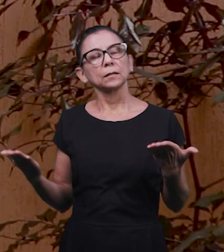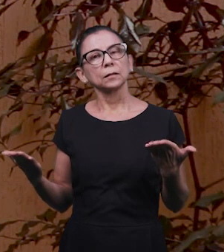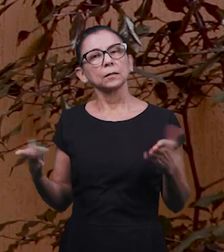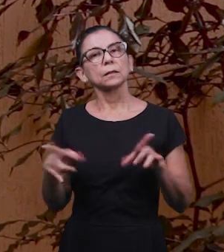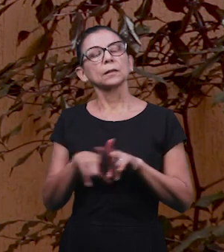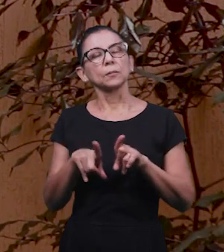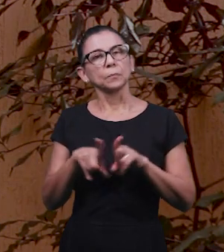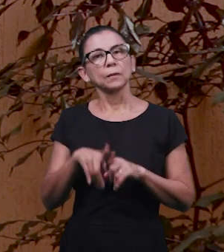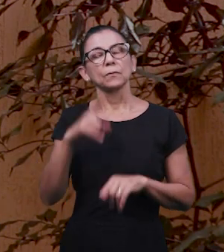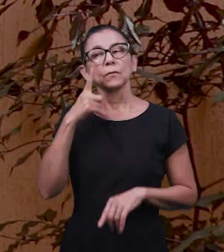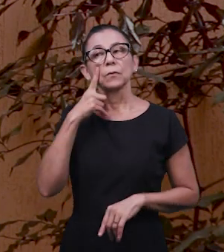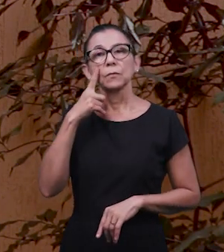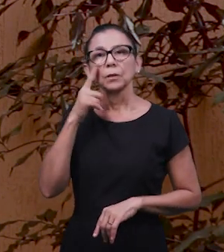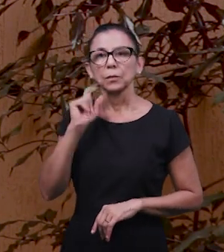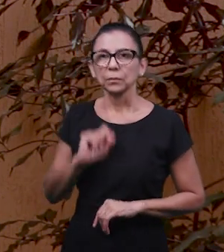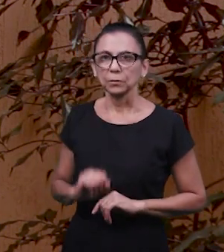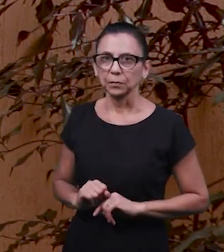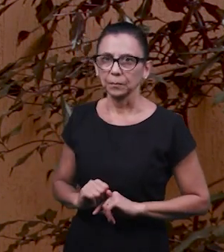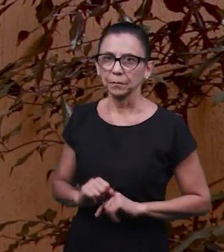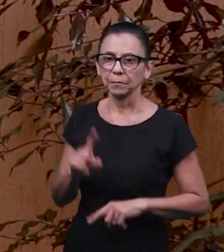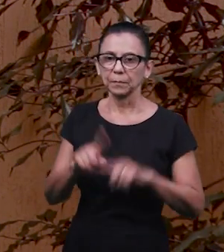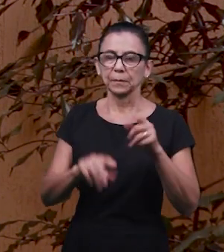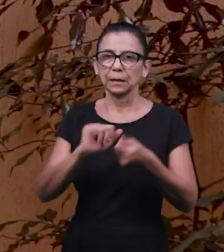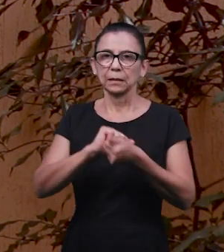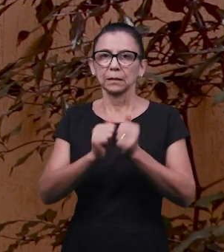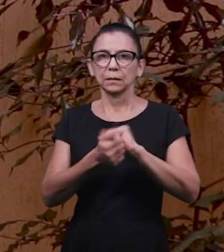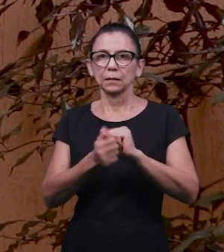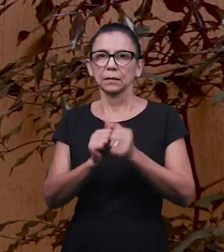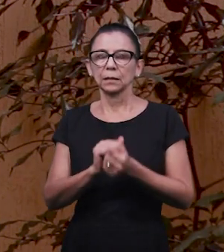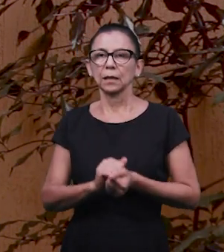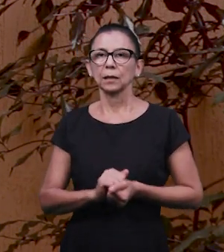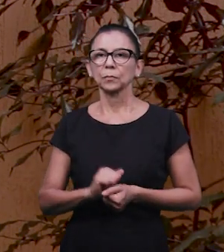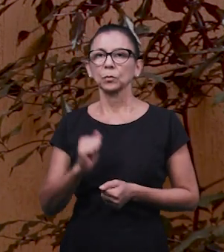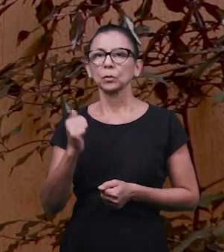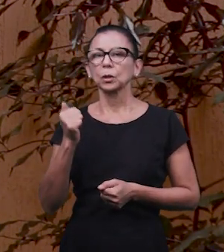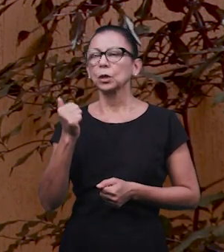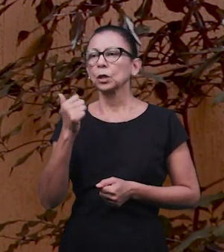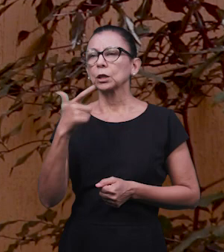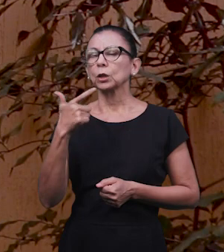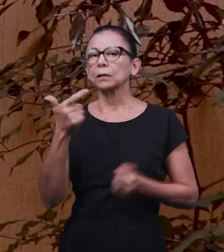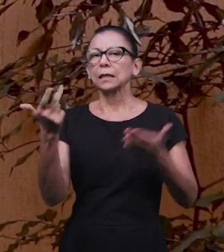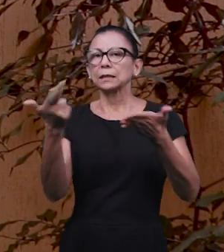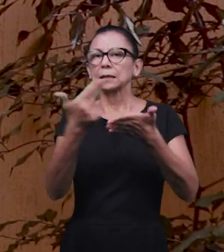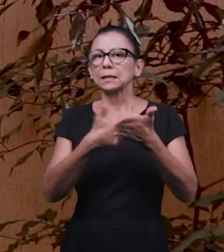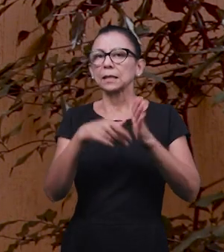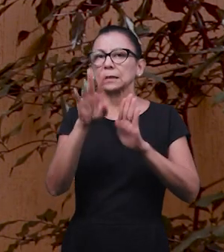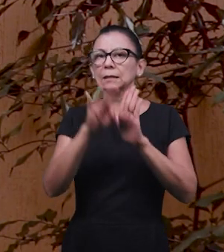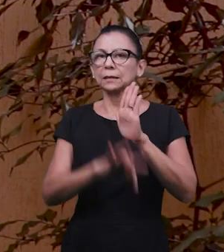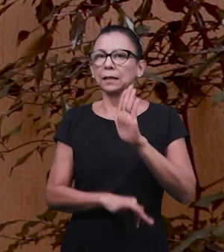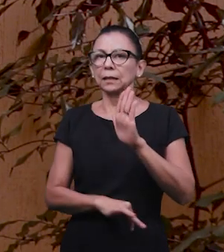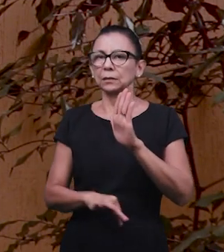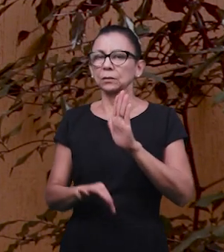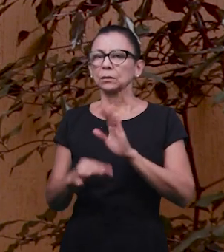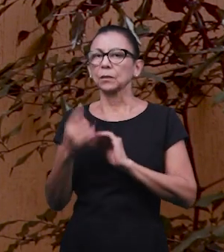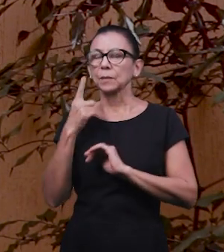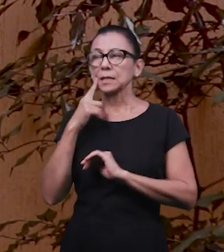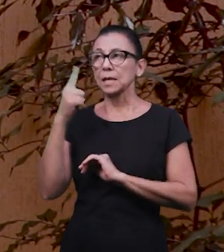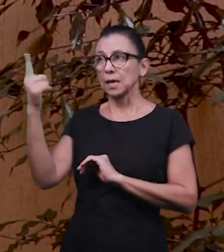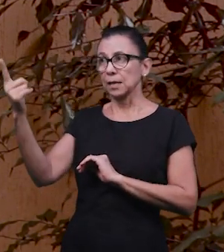na comunicação. Então, nós podemos usar isso para qualquer nível de dificuldade, tanto nível 1, 2 ou